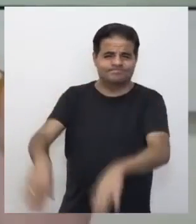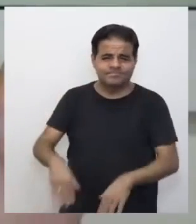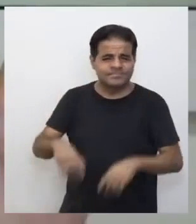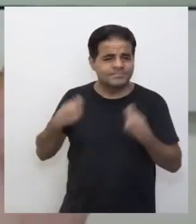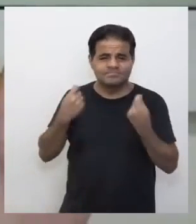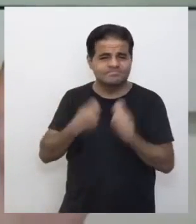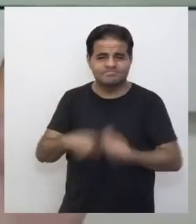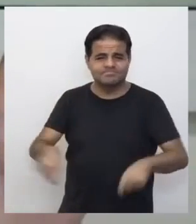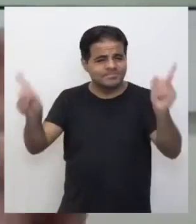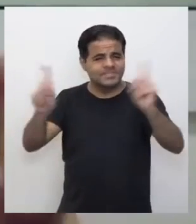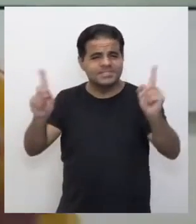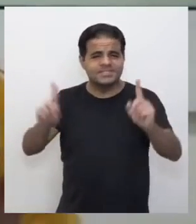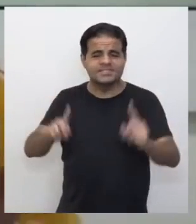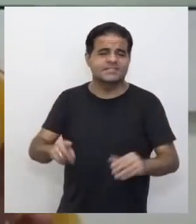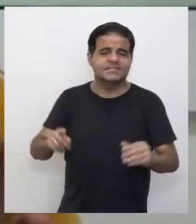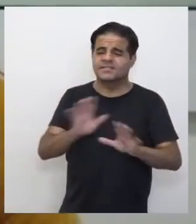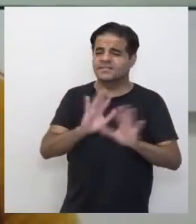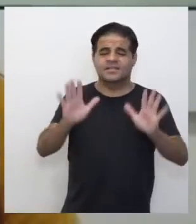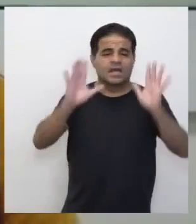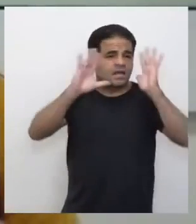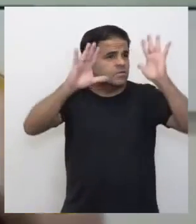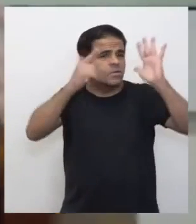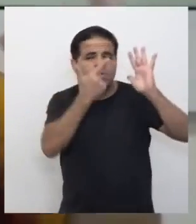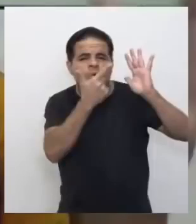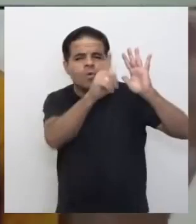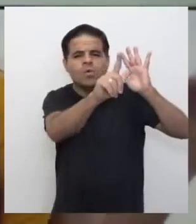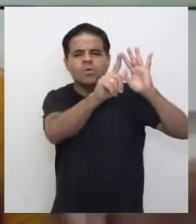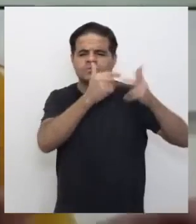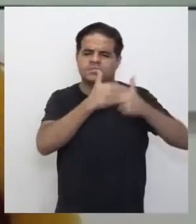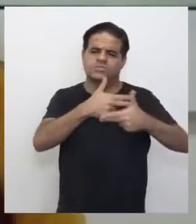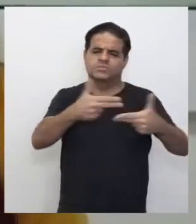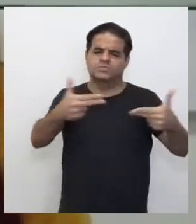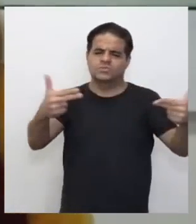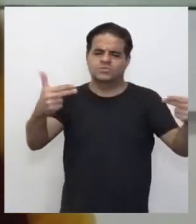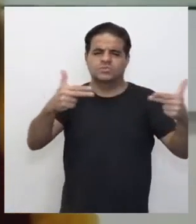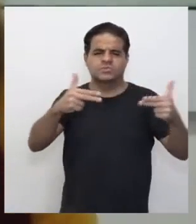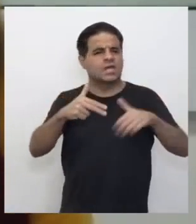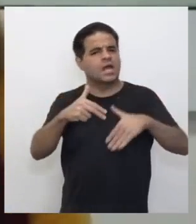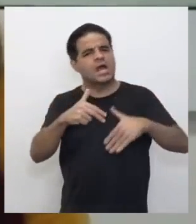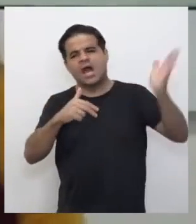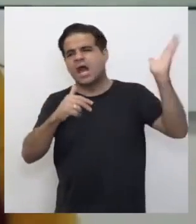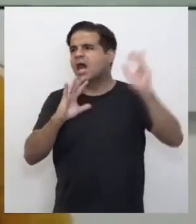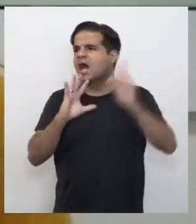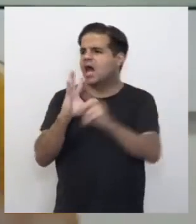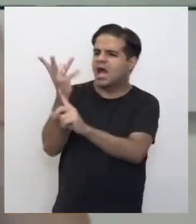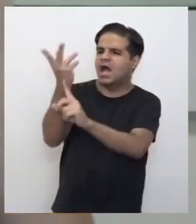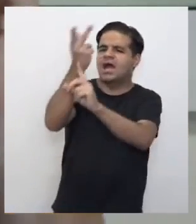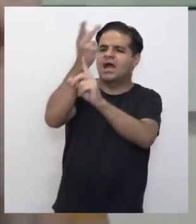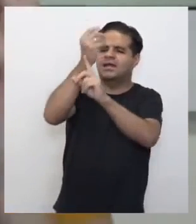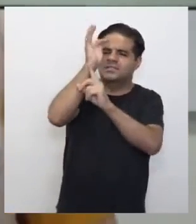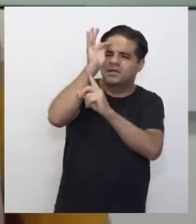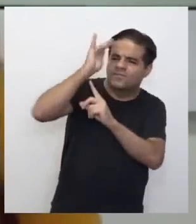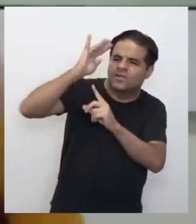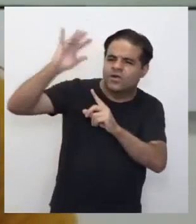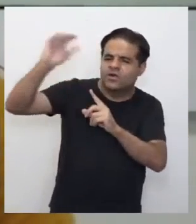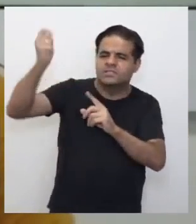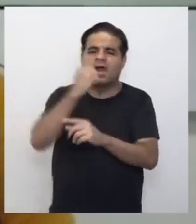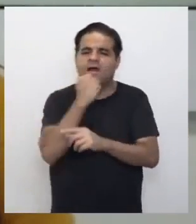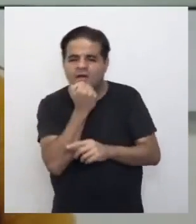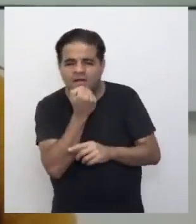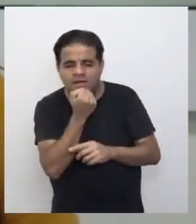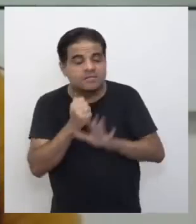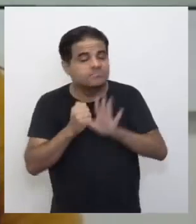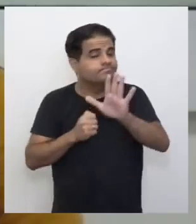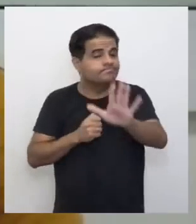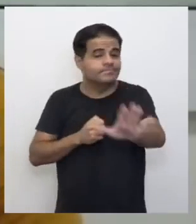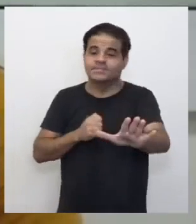que merece reflexão e atenção são as coisas, assim, a arte, né? A filosofia, a ciência, e a gente